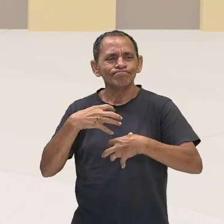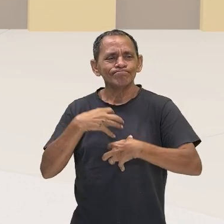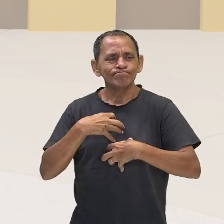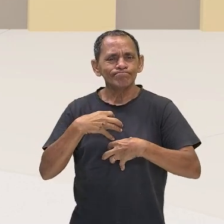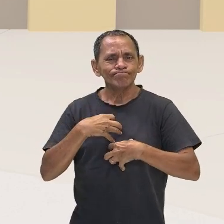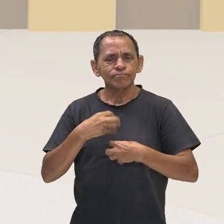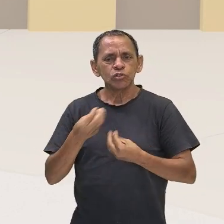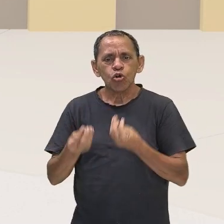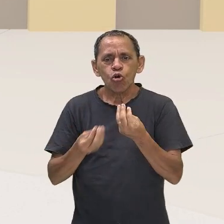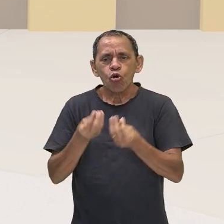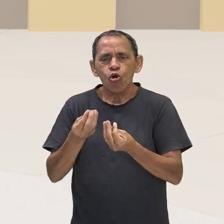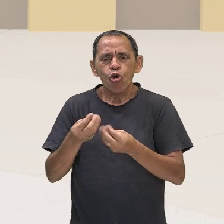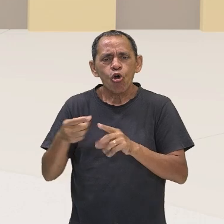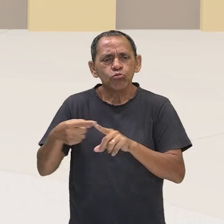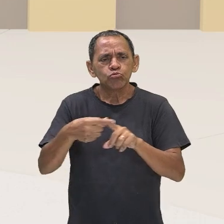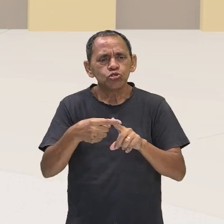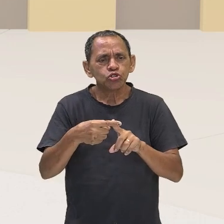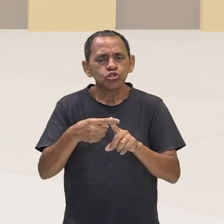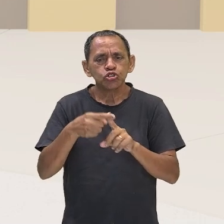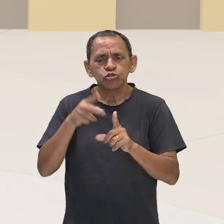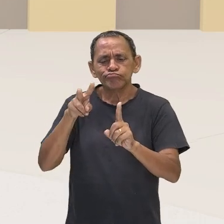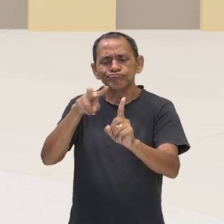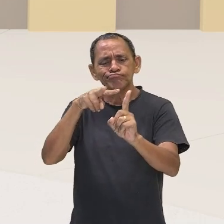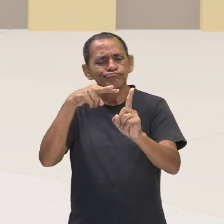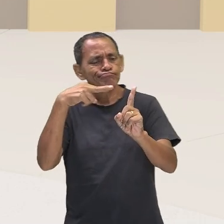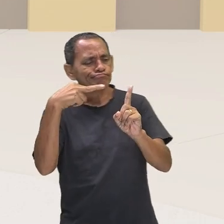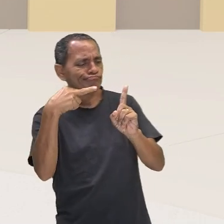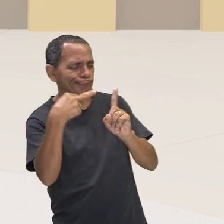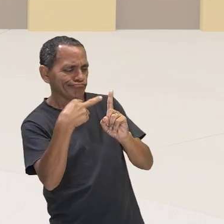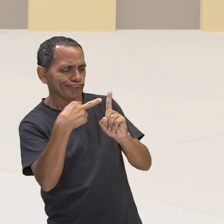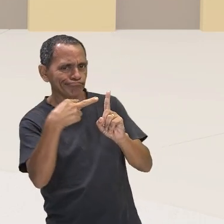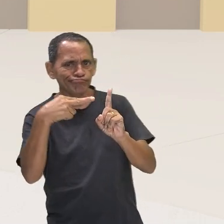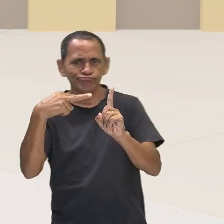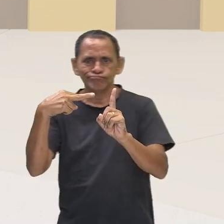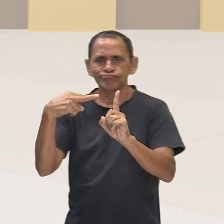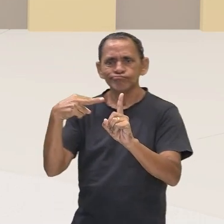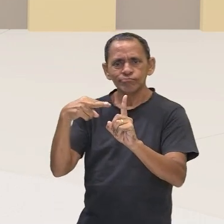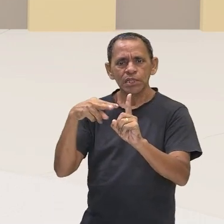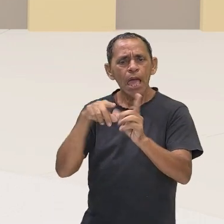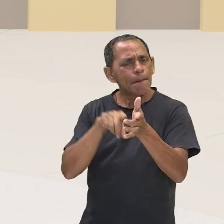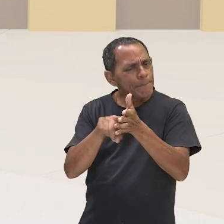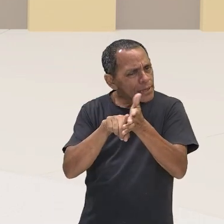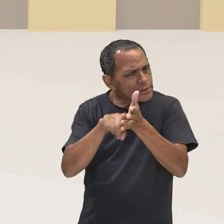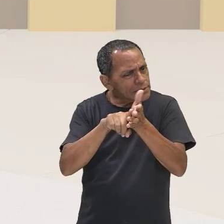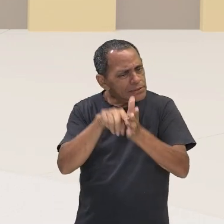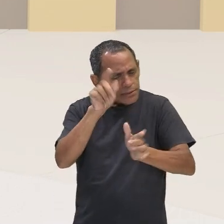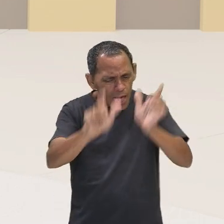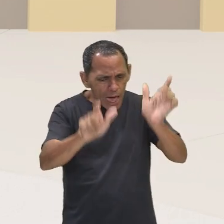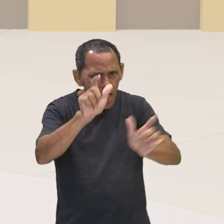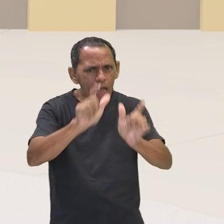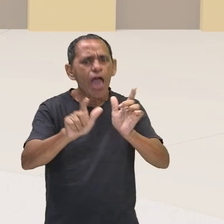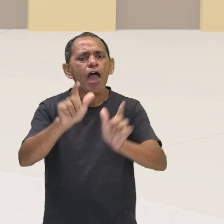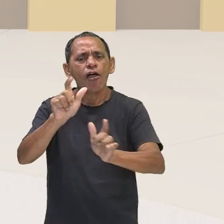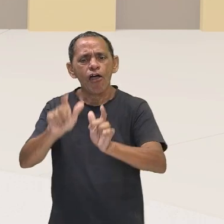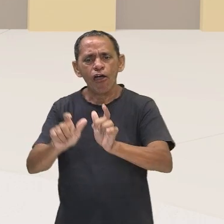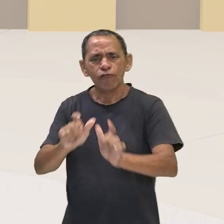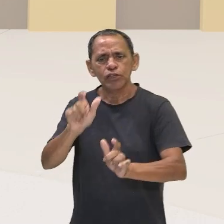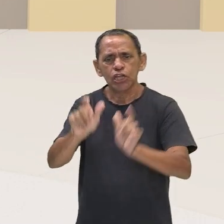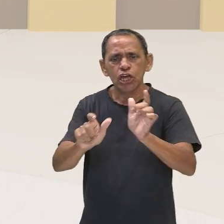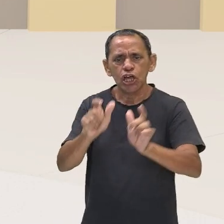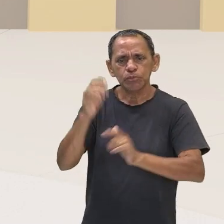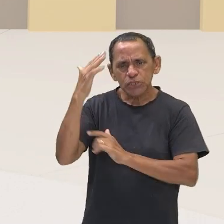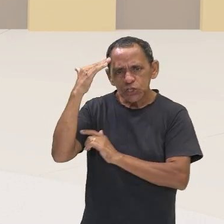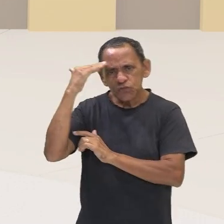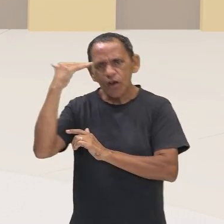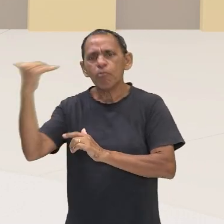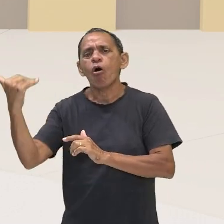de reconhecer a sua visão do mundo. Eu posso pesquisar sobre a vida de pessoas inspiradoras. Por que não? Eu posso me